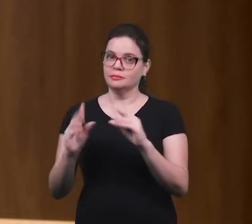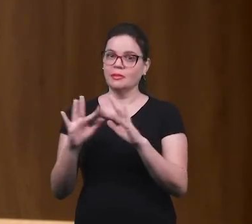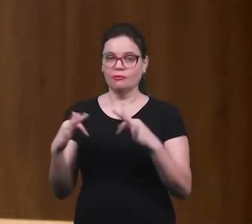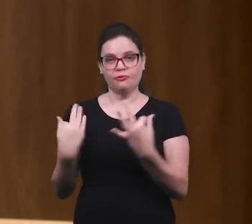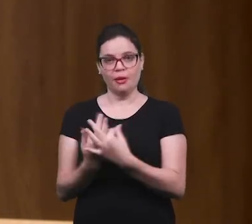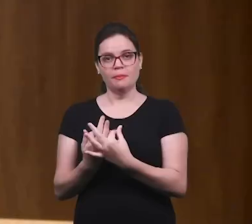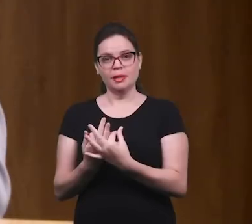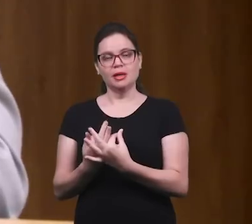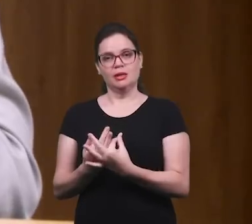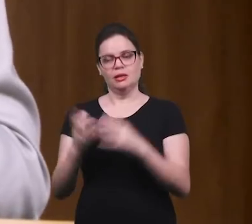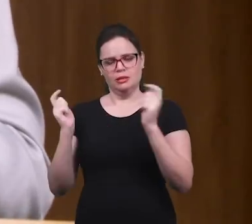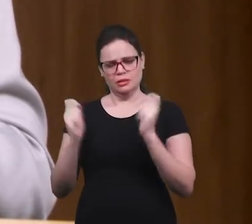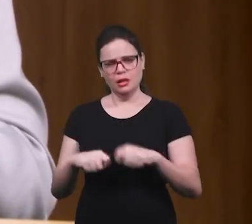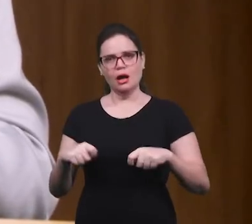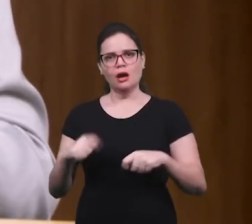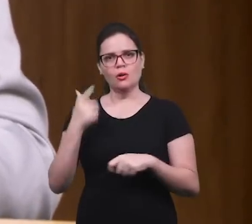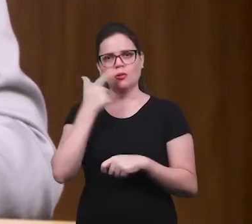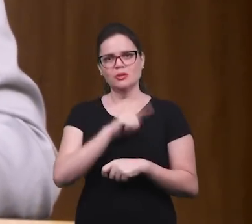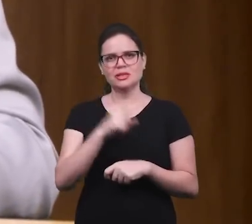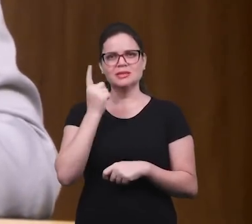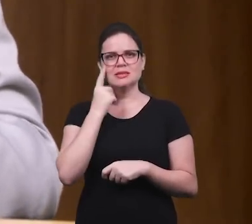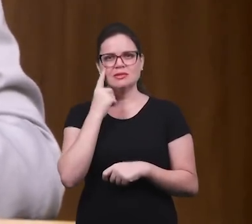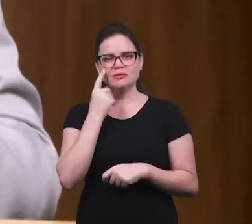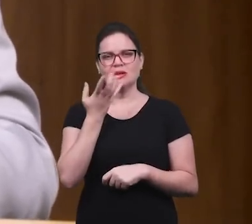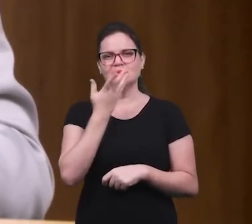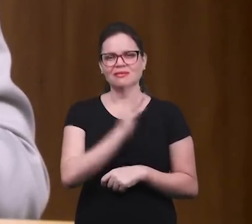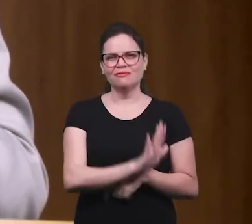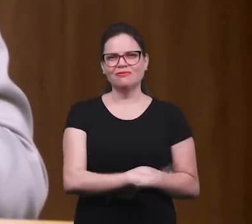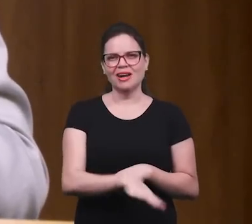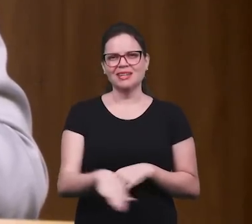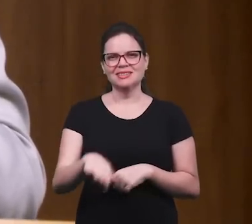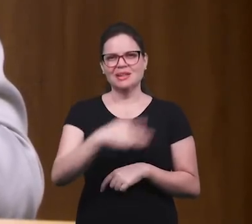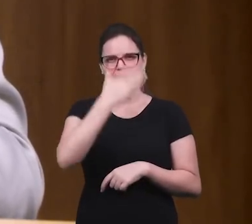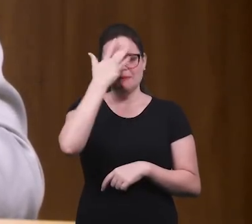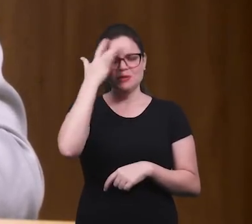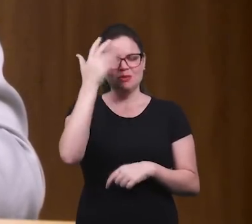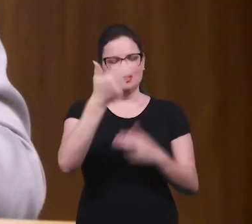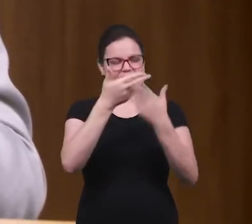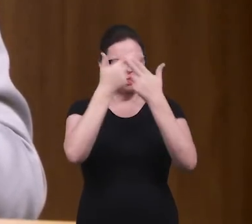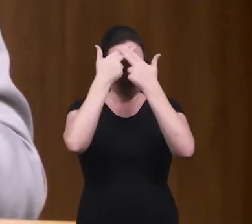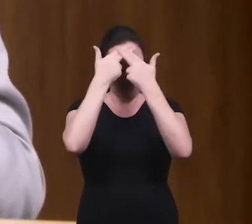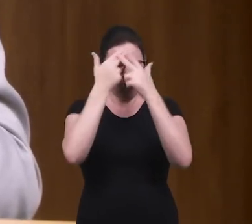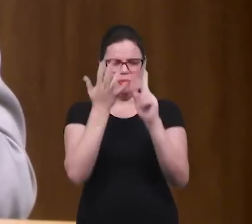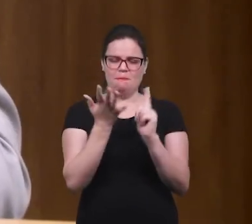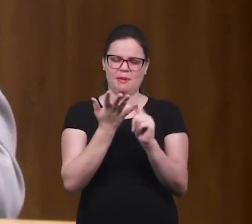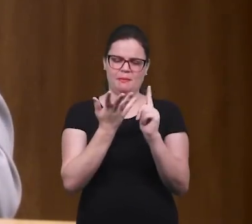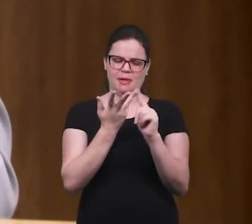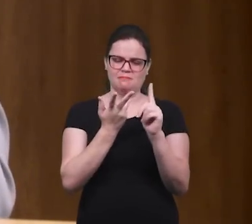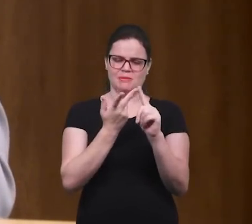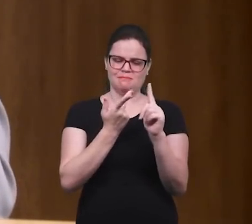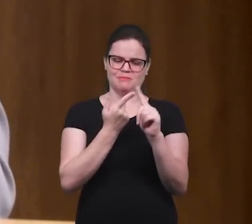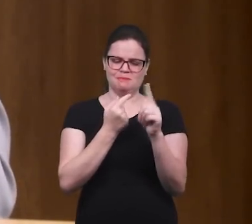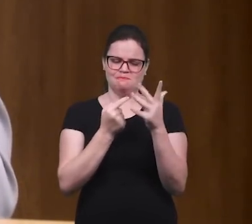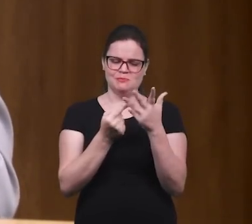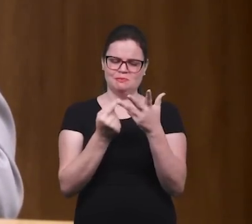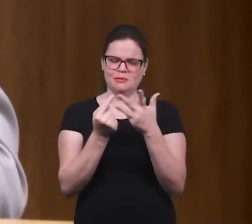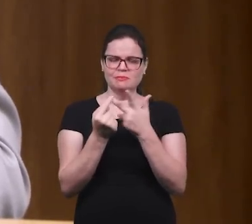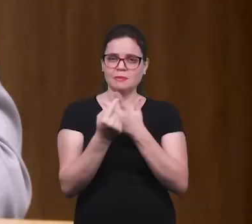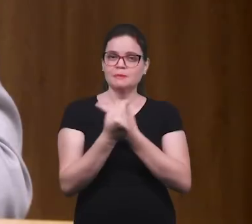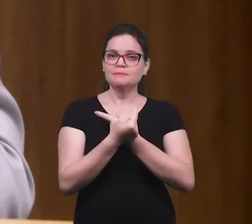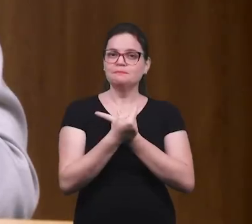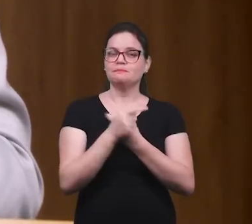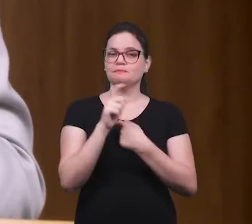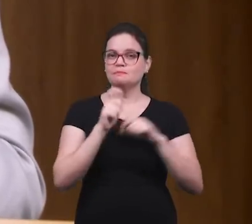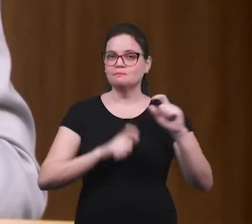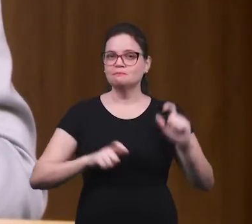cura. É isso mesmo. Você vê uma pessoa que teve uma infância difícil, teve traumas na infância, pessoas que teve